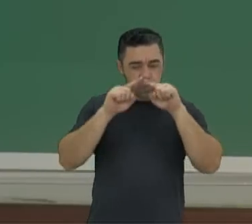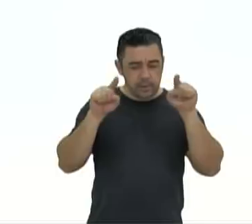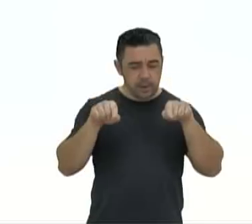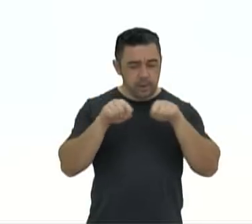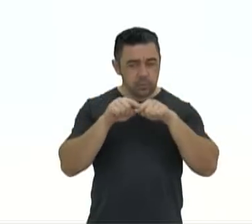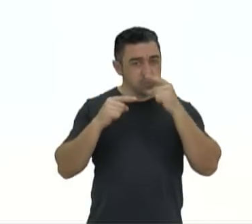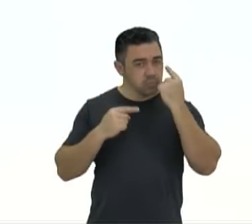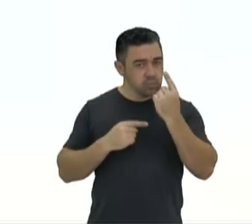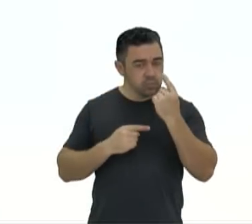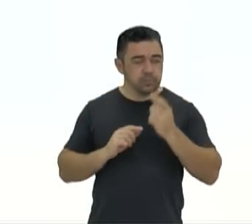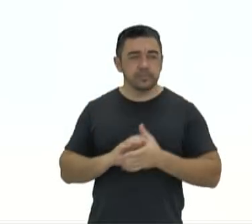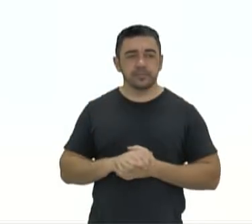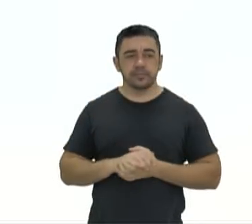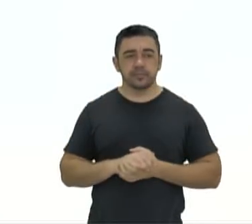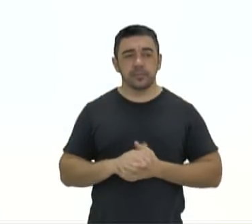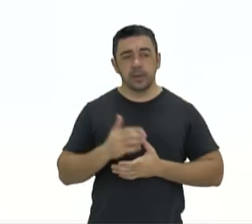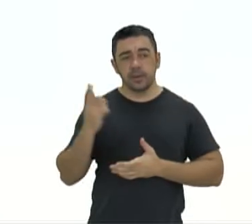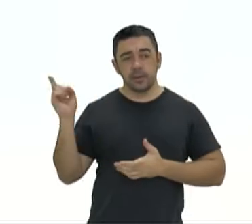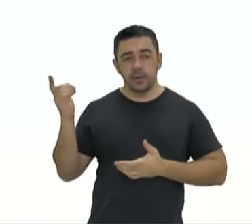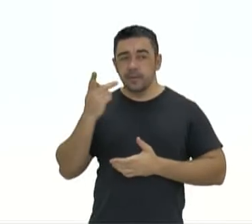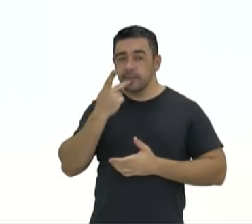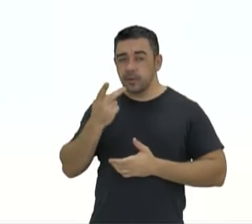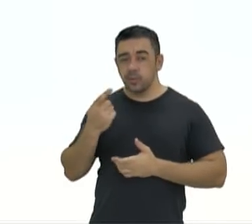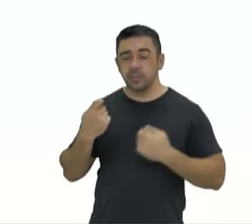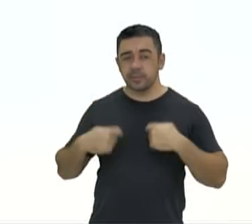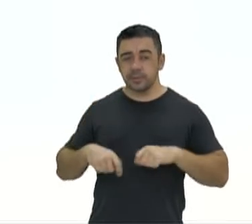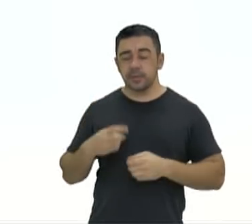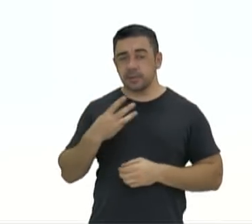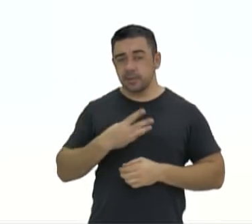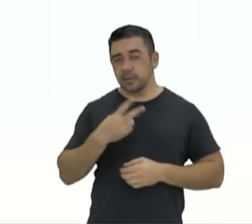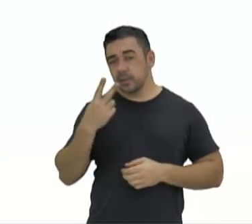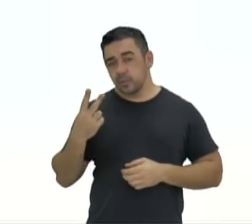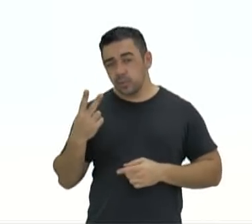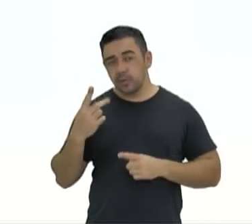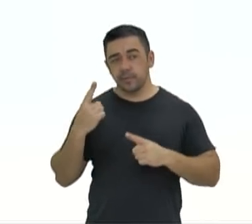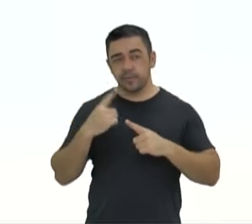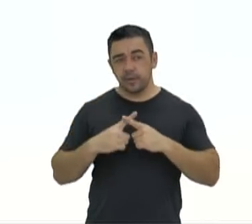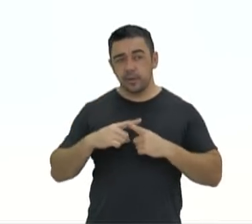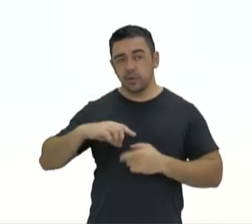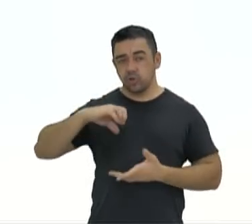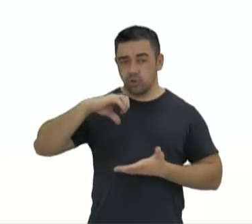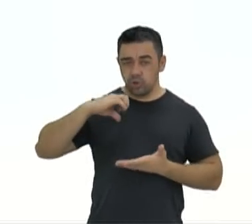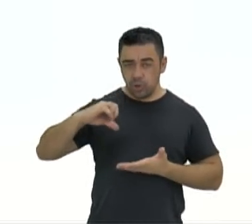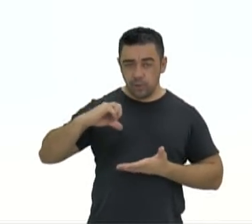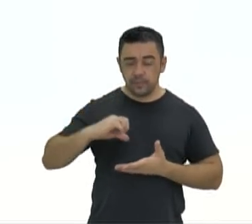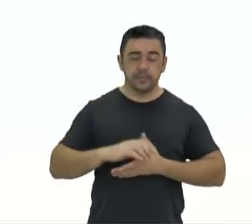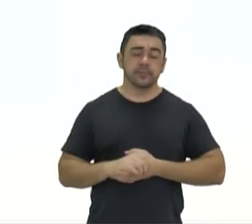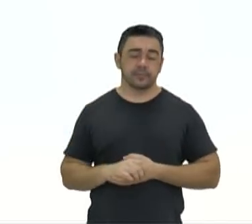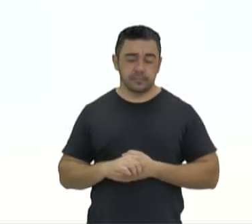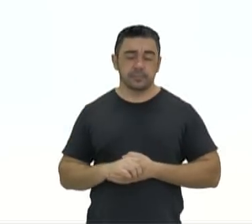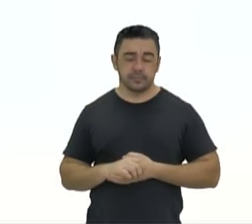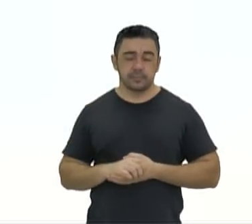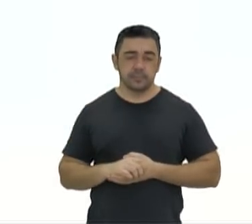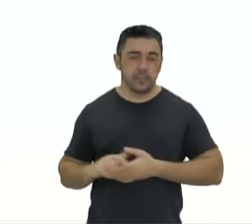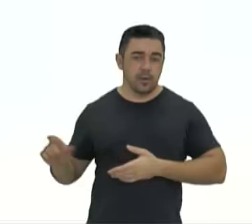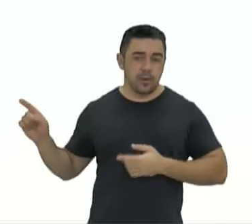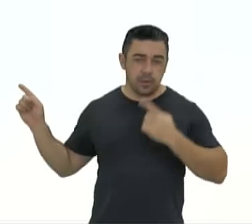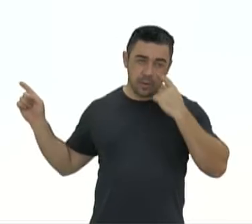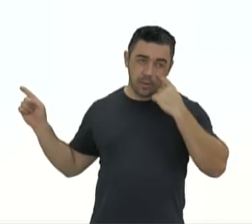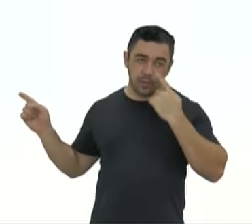quadradinho. O que eu acabei de dizer? Tem que fazer 32 vezes, porque eu não tenho 32 quadradinhos pretos. Olha